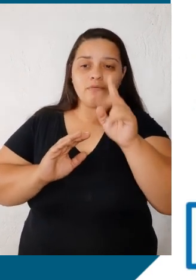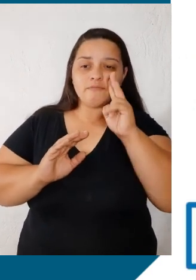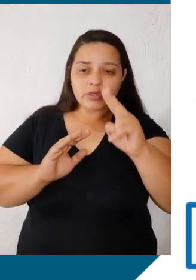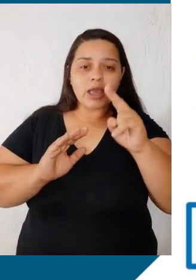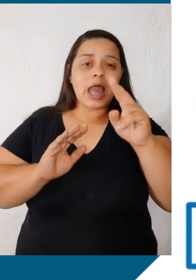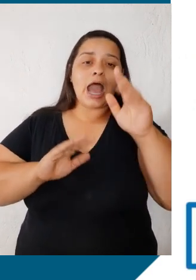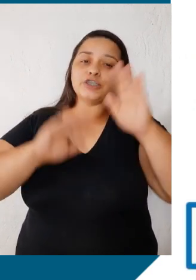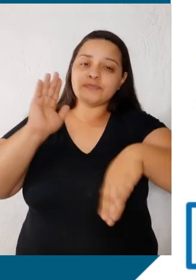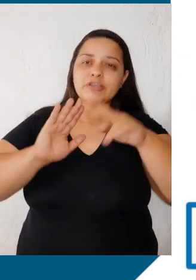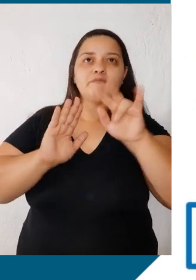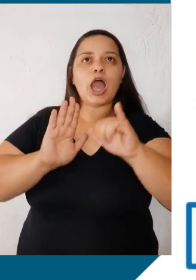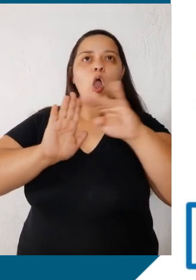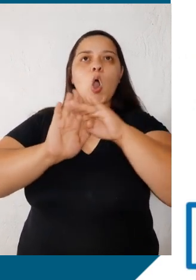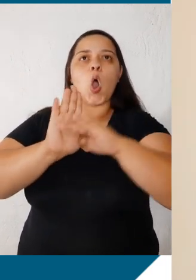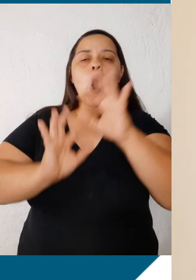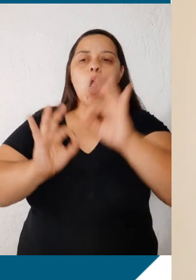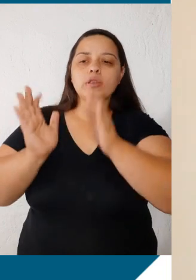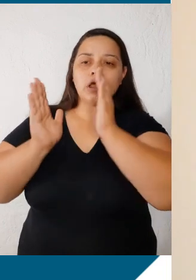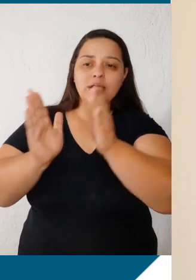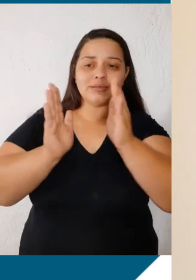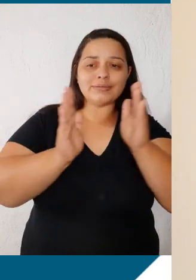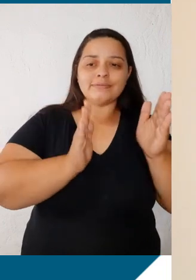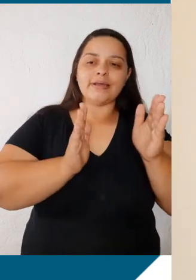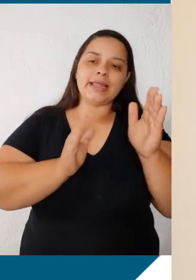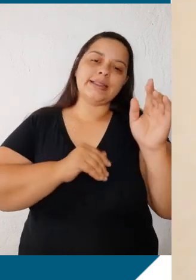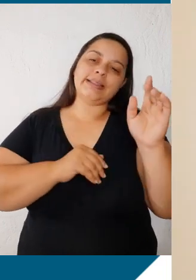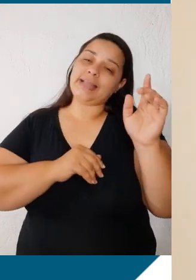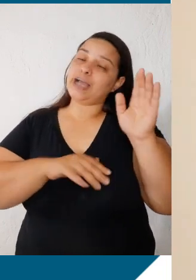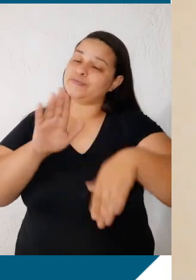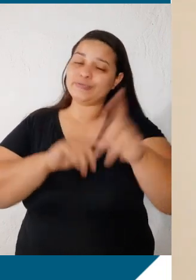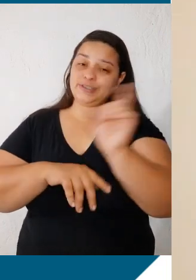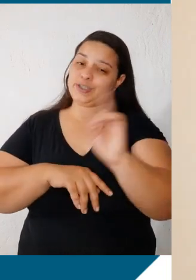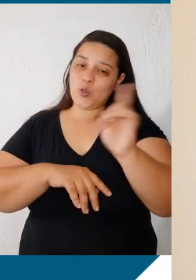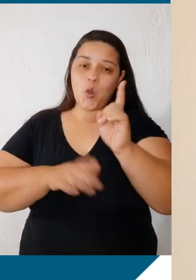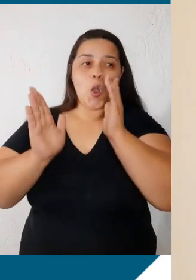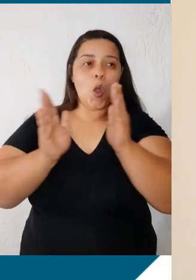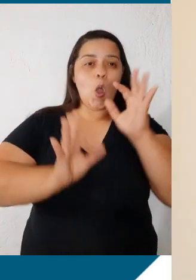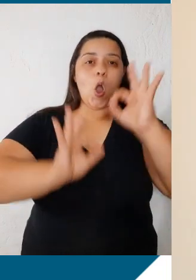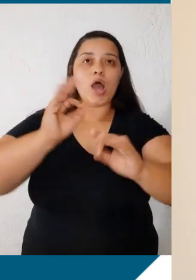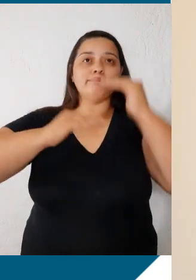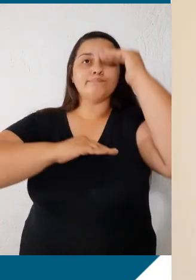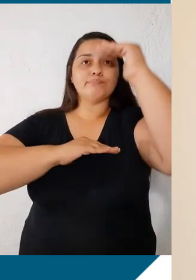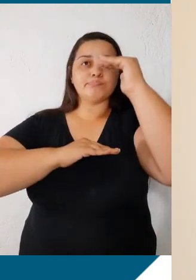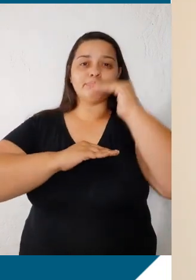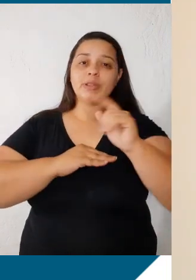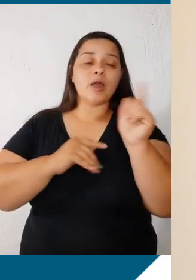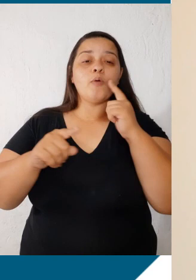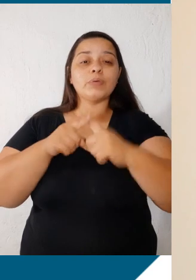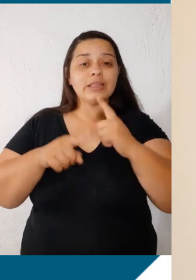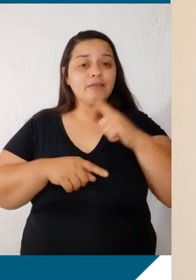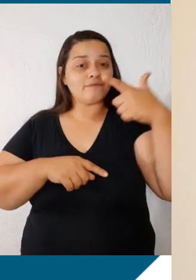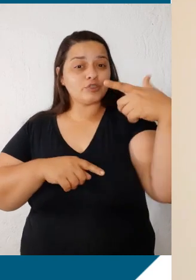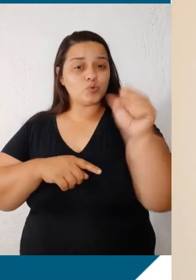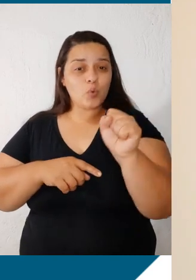a ordem dos capítulos do material escrito? A nossa resposta é: nem sempre. E isso porque nós teremos